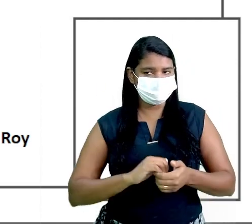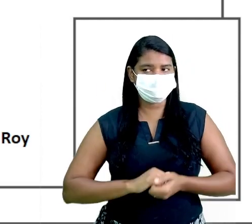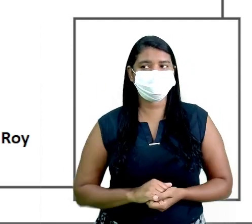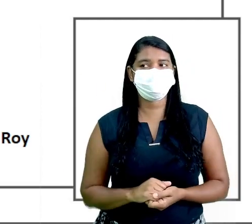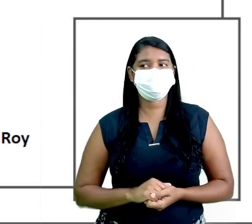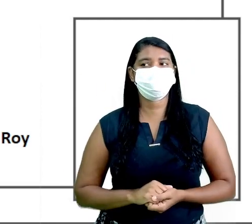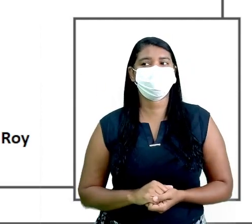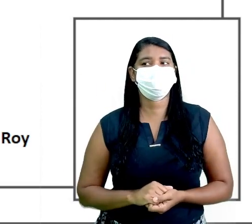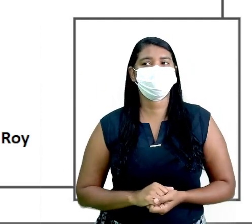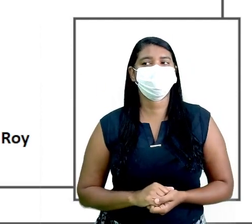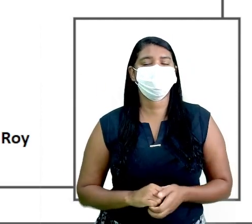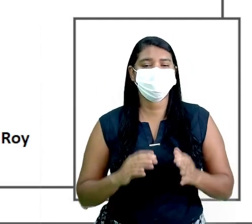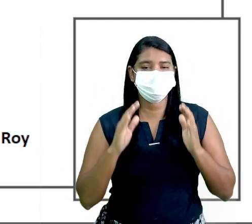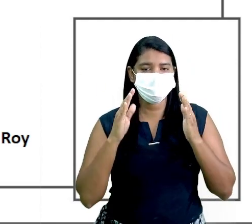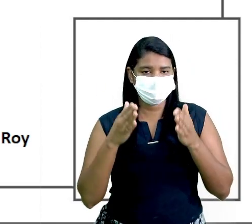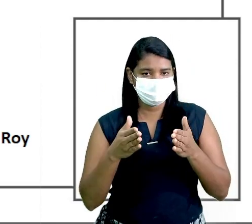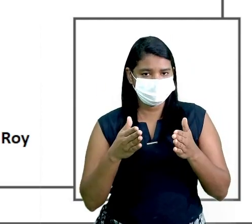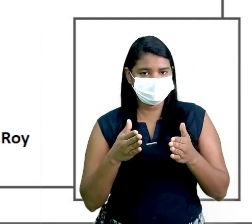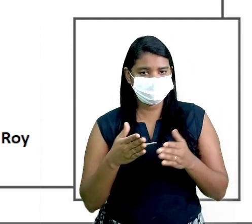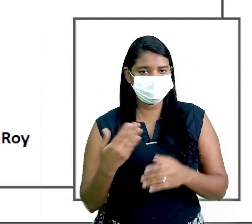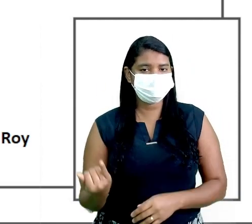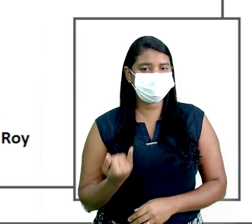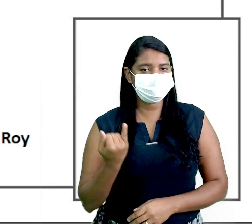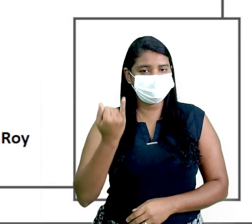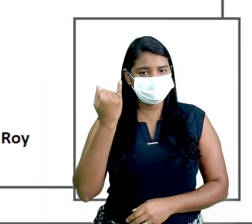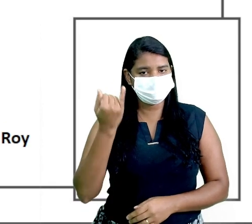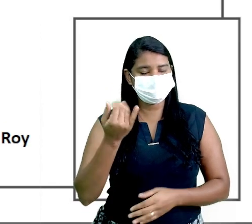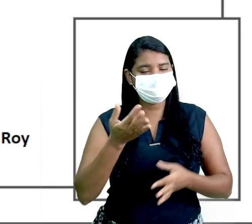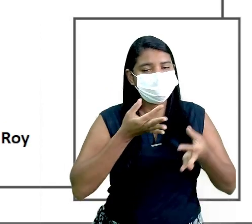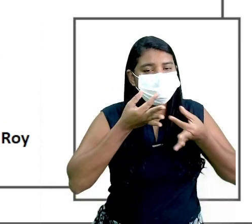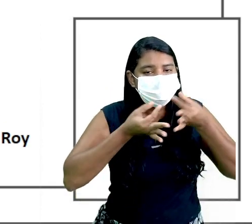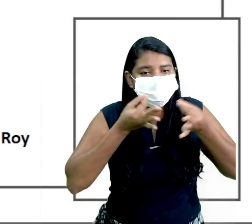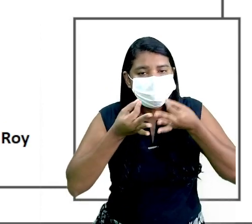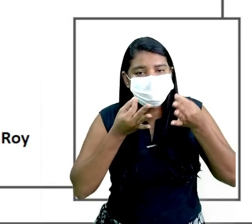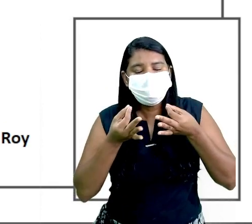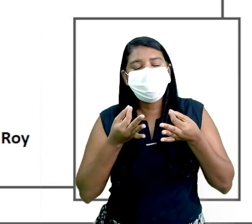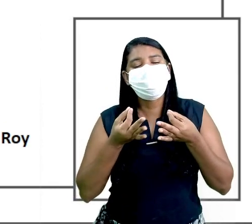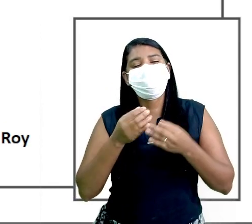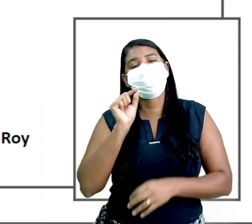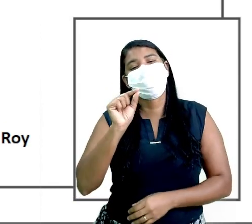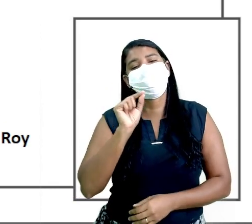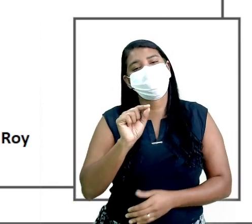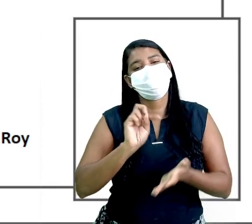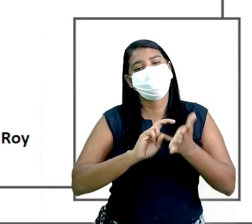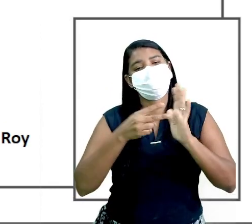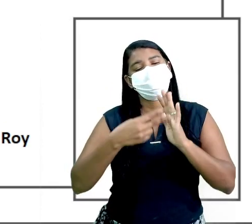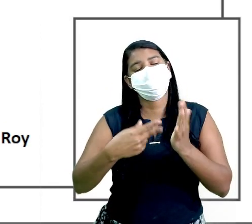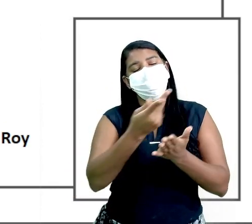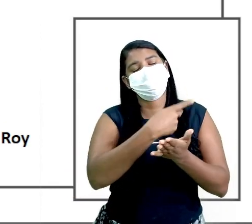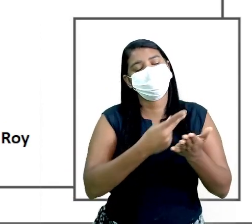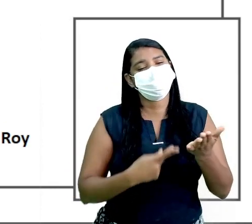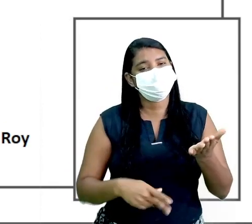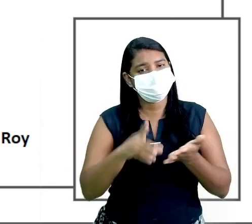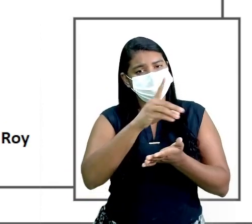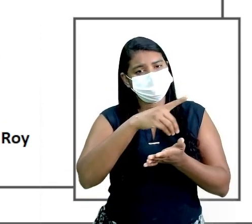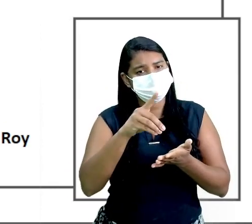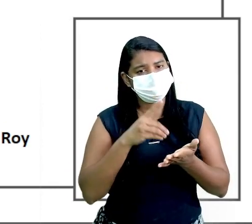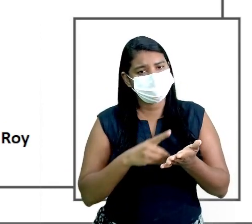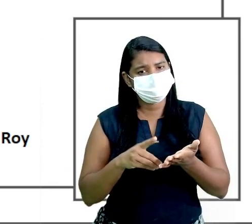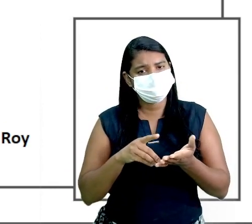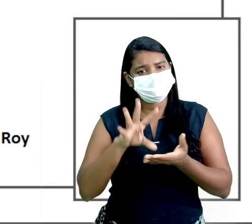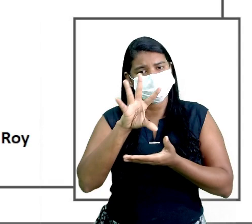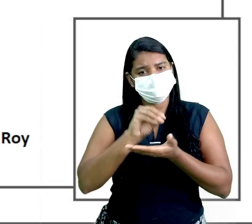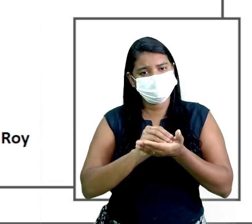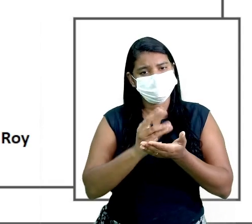também pode levar um fórum bastante interessante sobre essa discussão, né, do que é arte e do que é design. A gente tem aqui algumas obras da pop art,